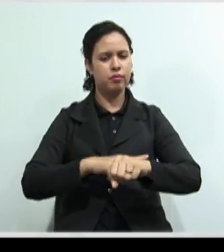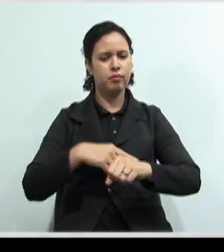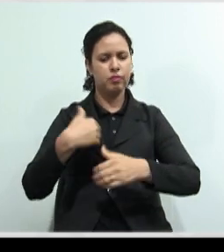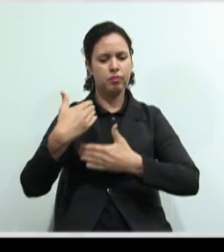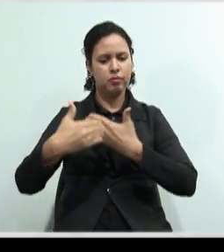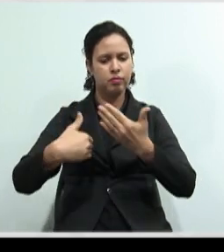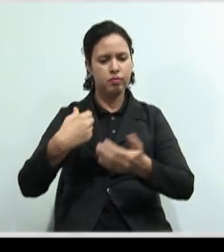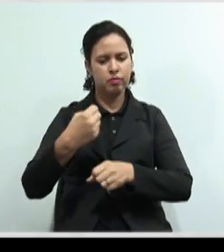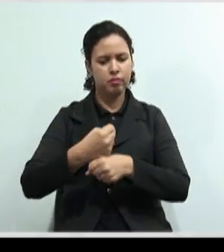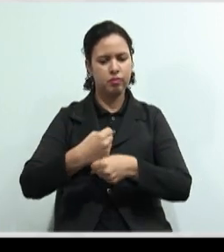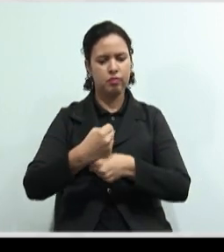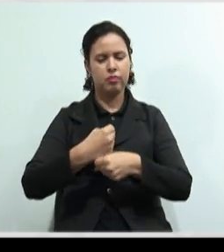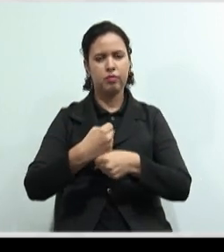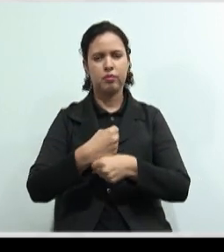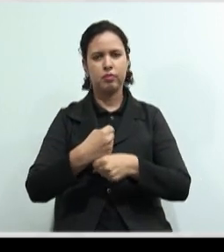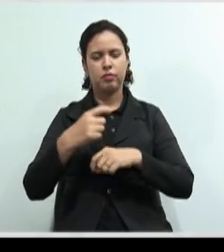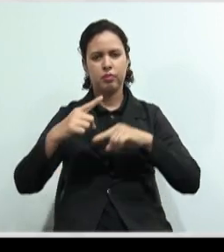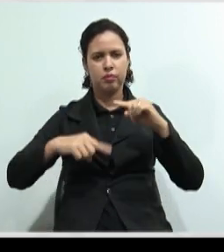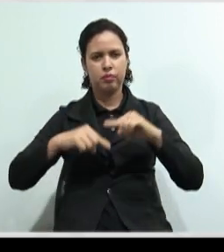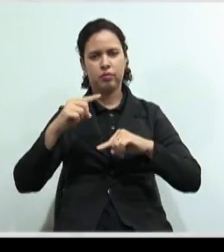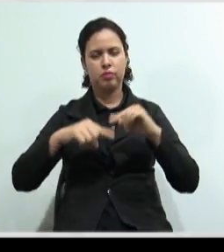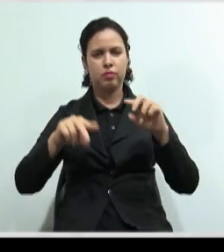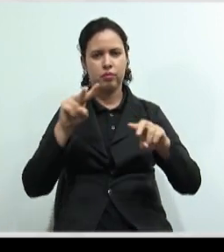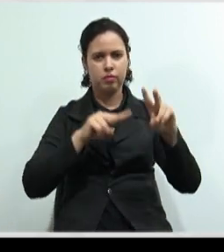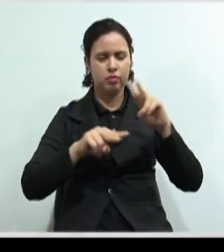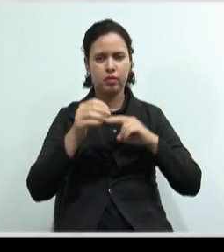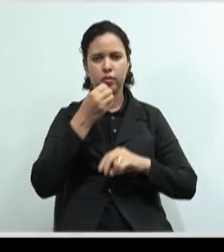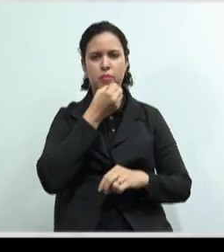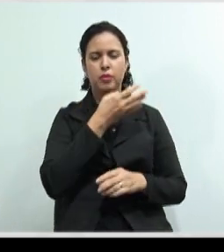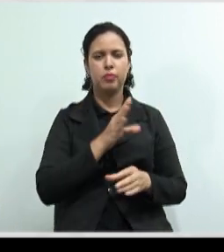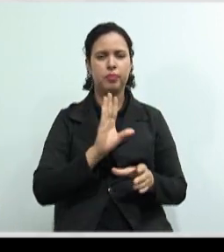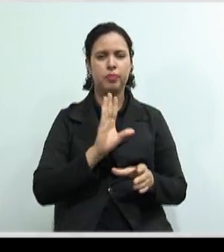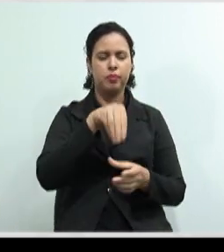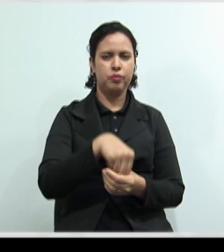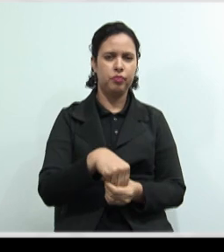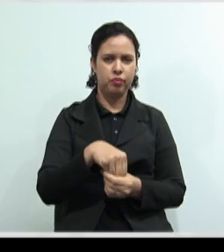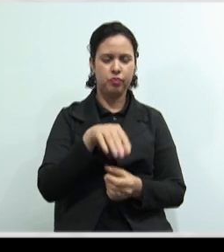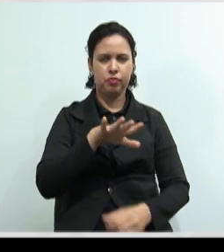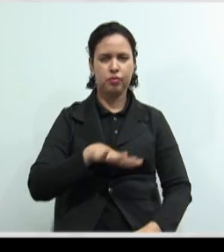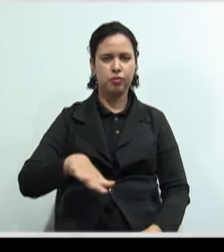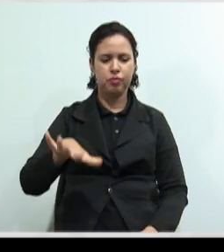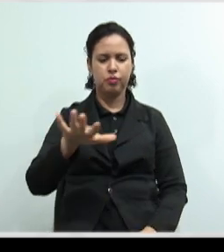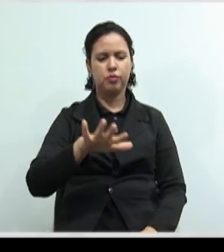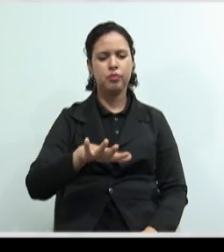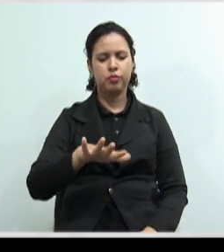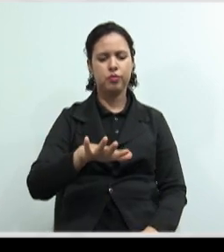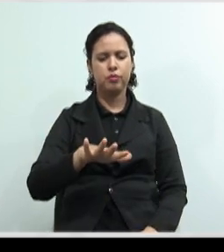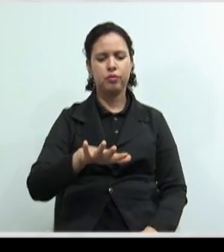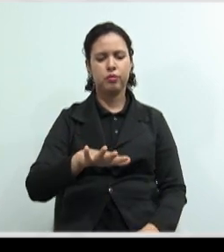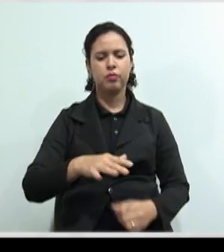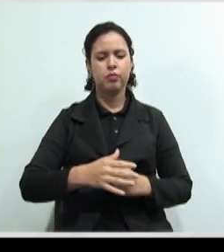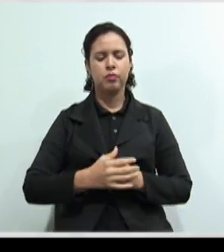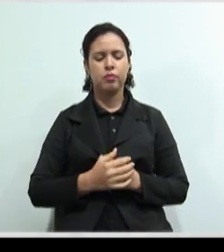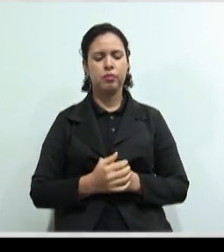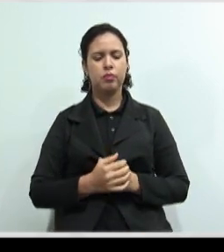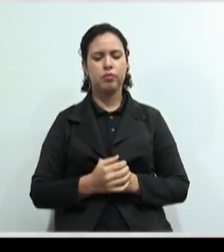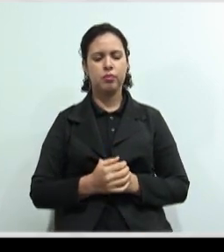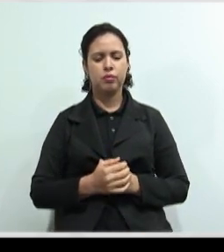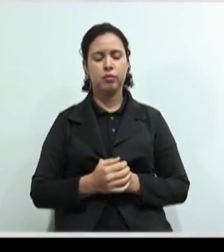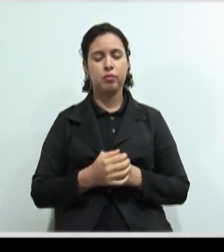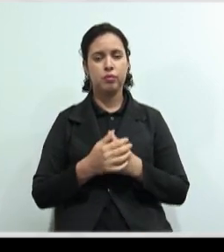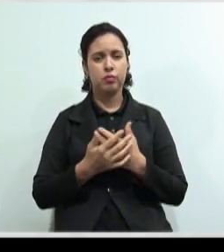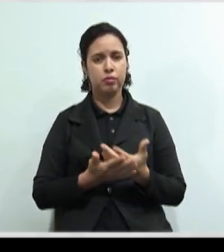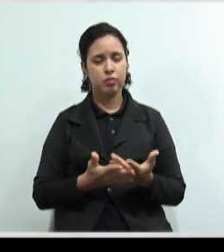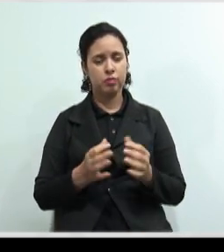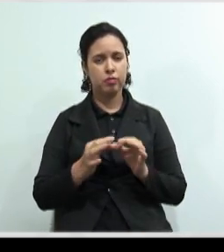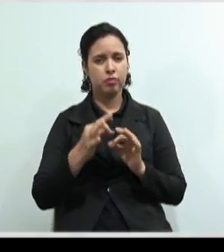muito boa dentro do mercado de consumidores. E essas relações estáveis de longo prazo vão falar de relações de compra e venda